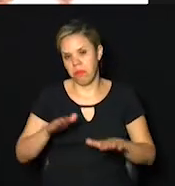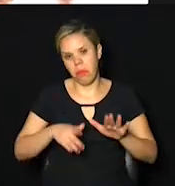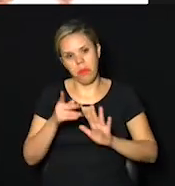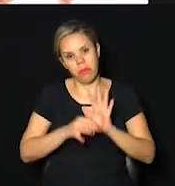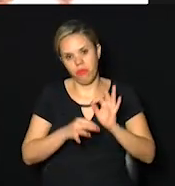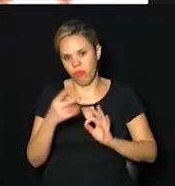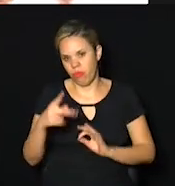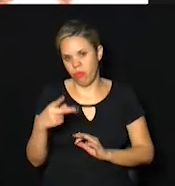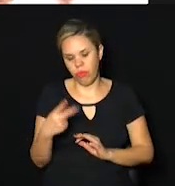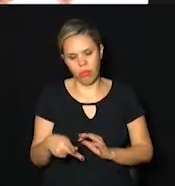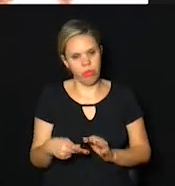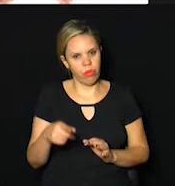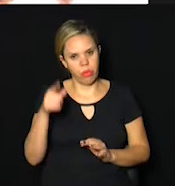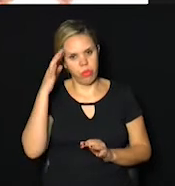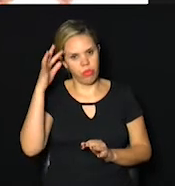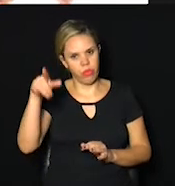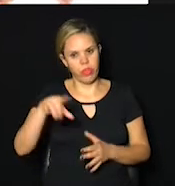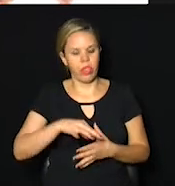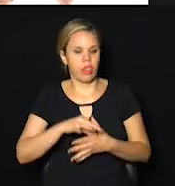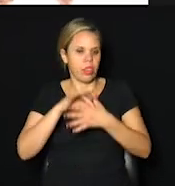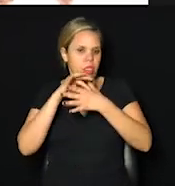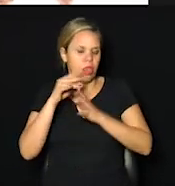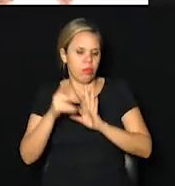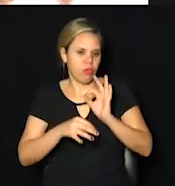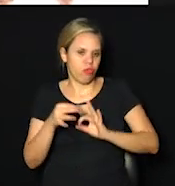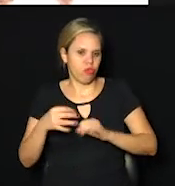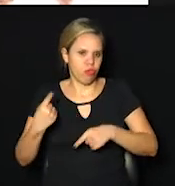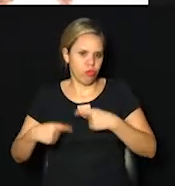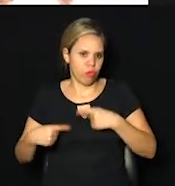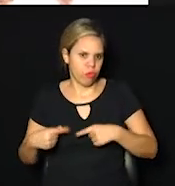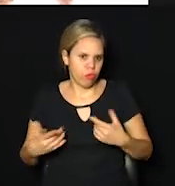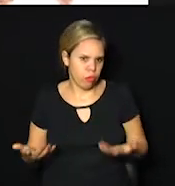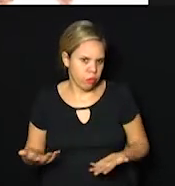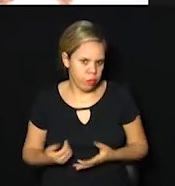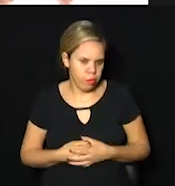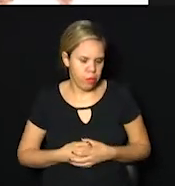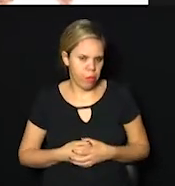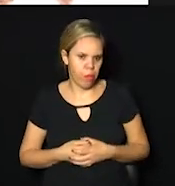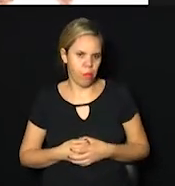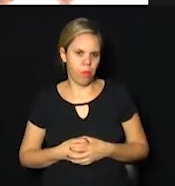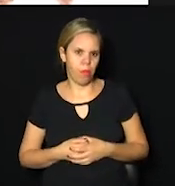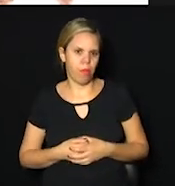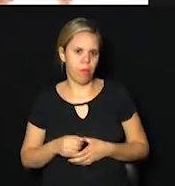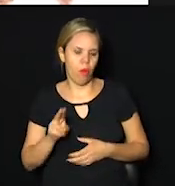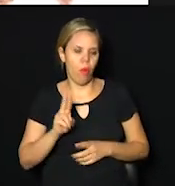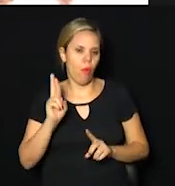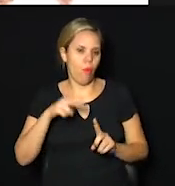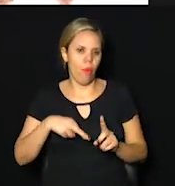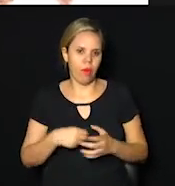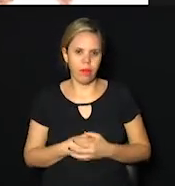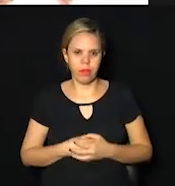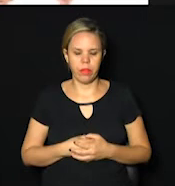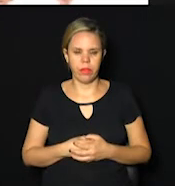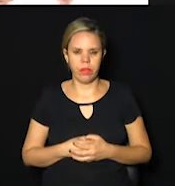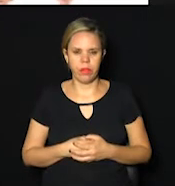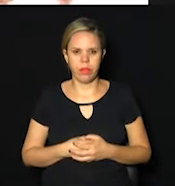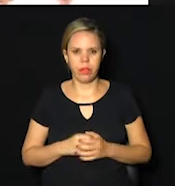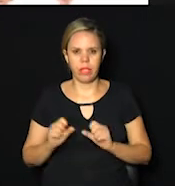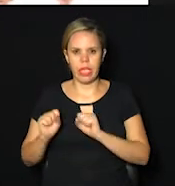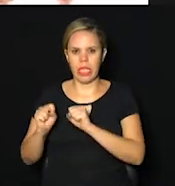do que é o seu projeto. Imagine que você você lidera um projeto político que usa como referência a